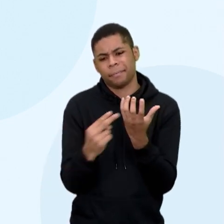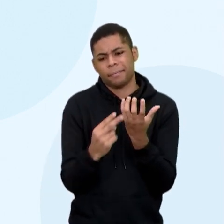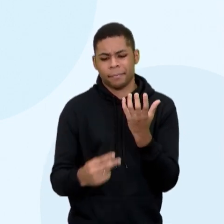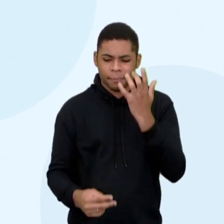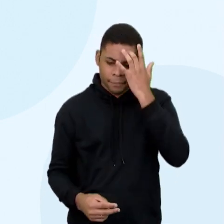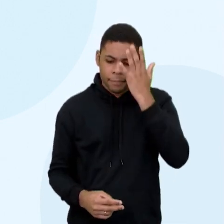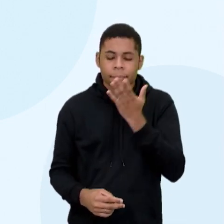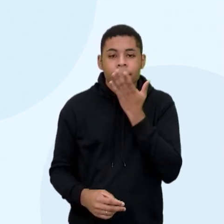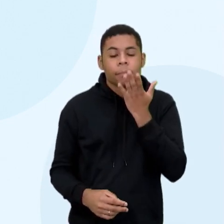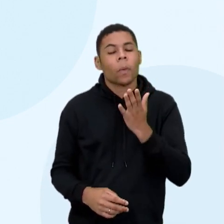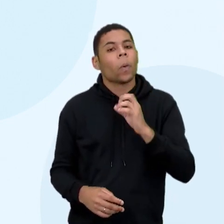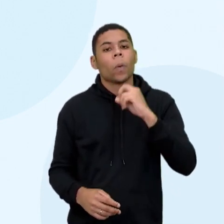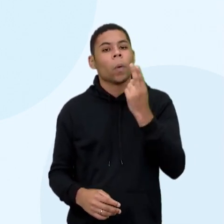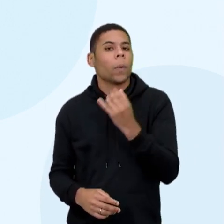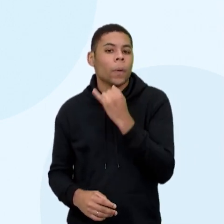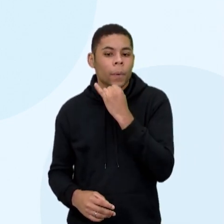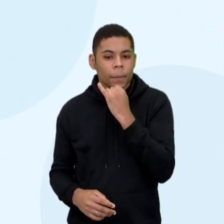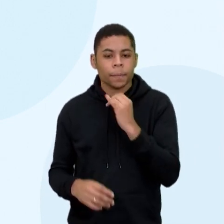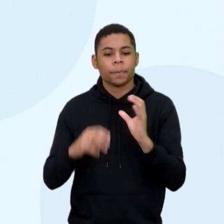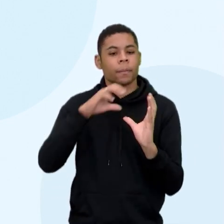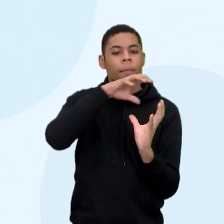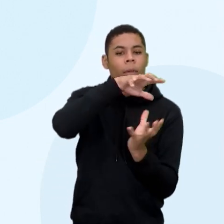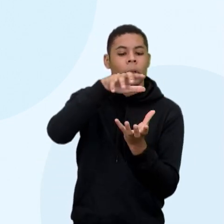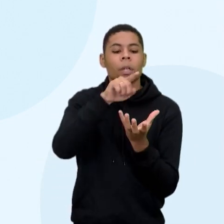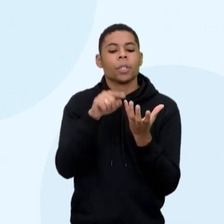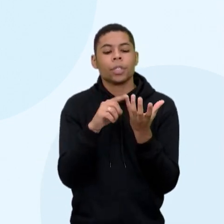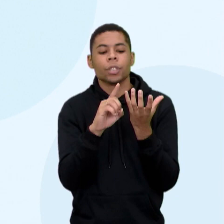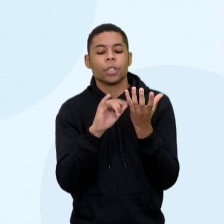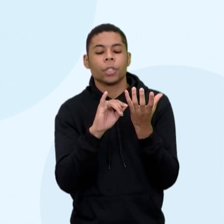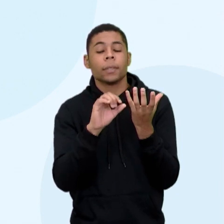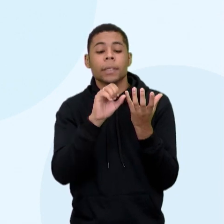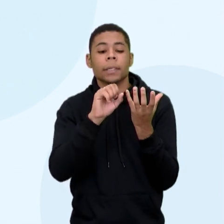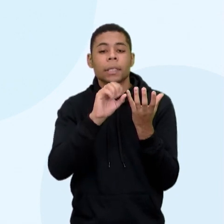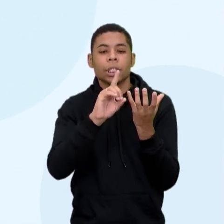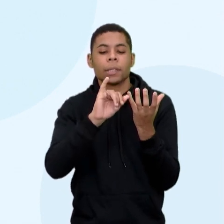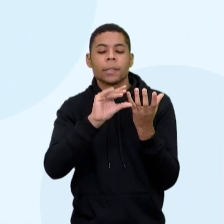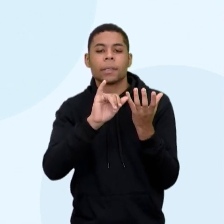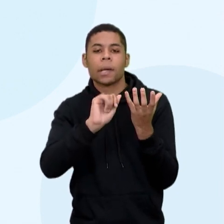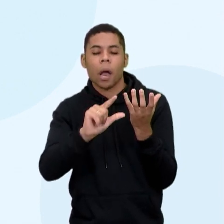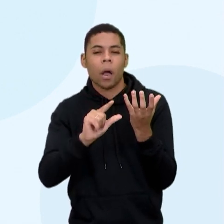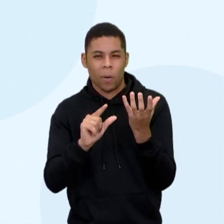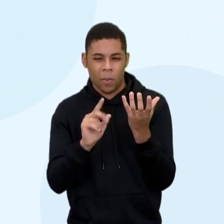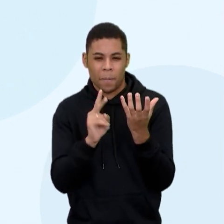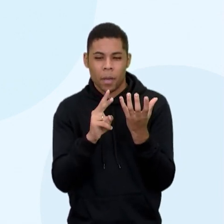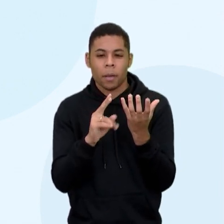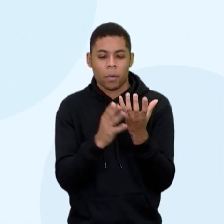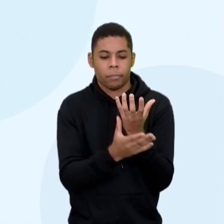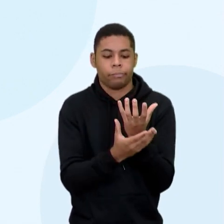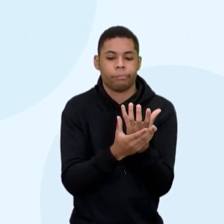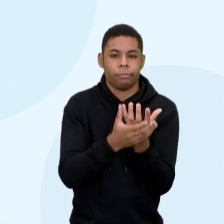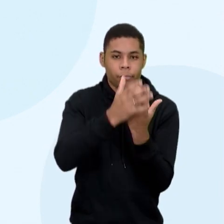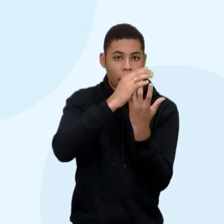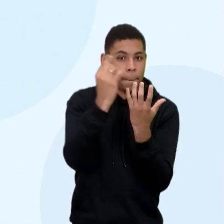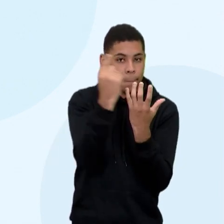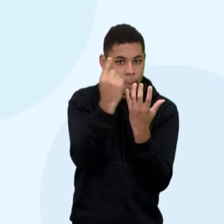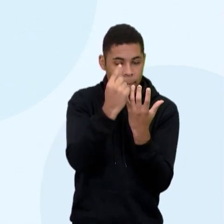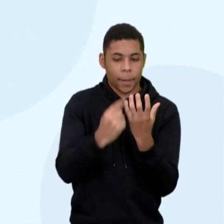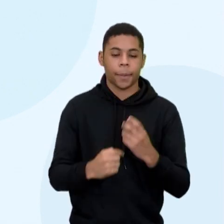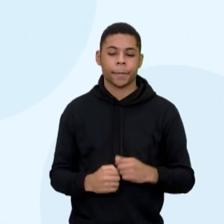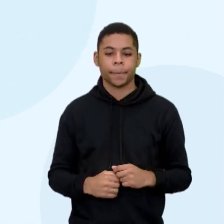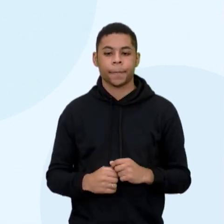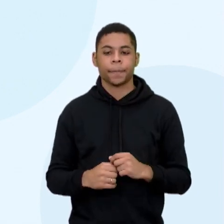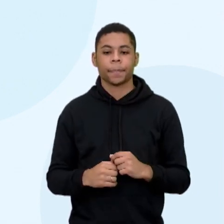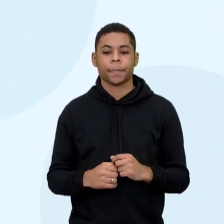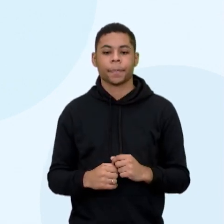aí como uma estrutura discial, né, porque tem muito silício e alumínio na crosta superior, porque ela tem na